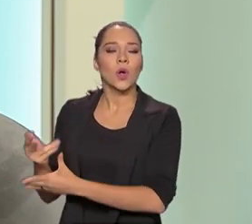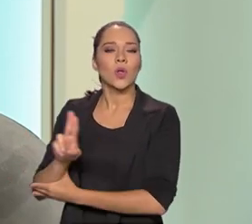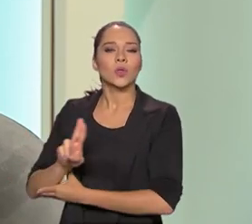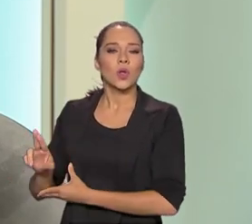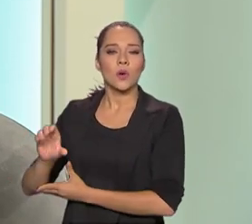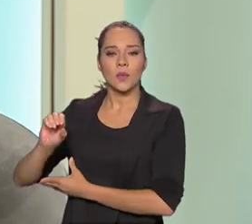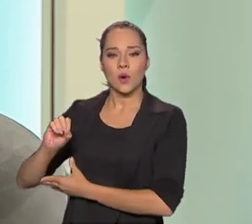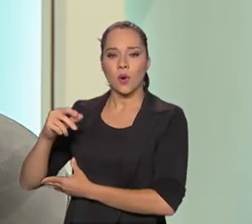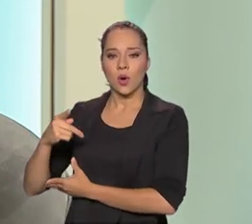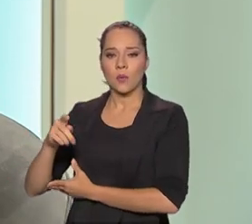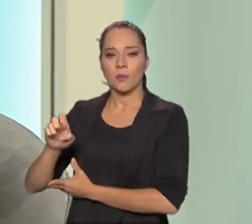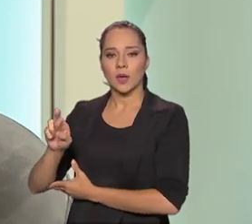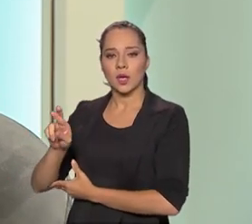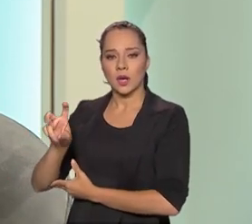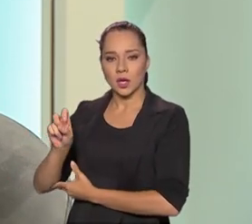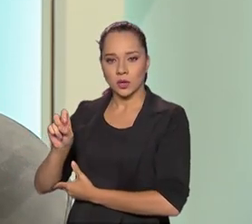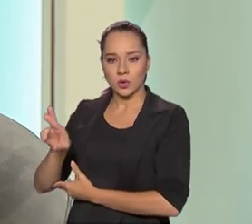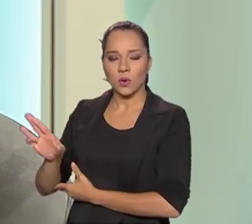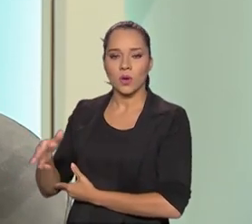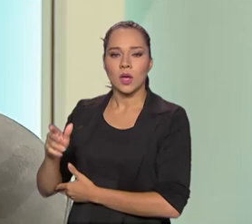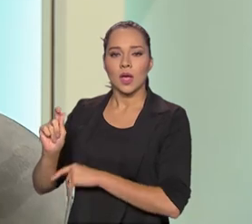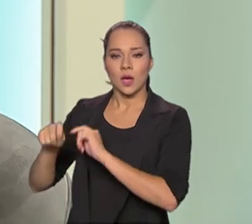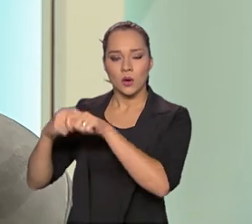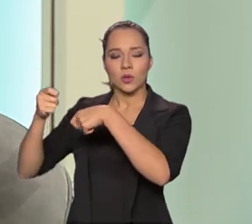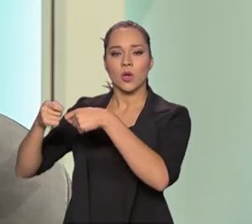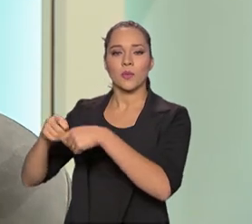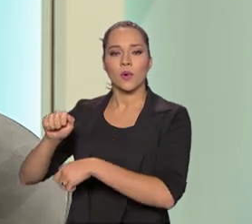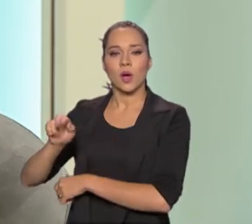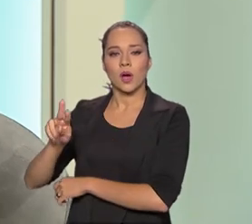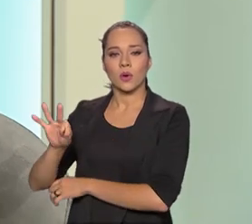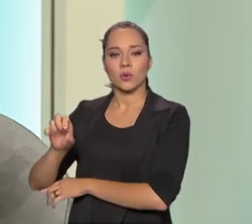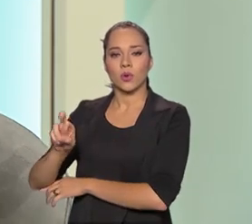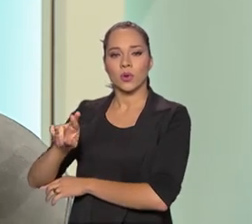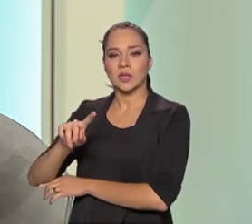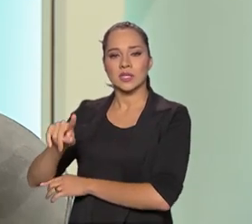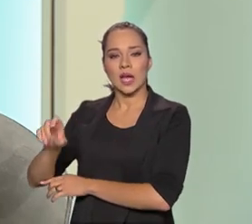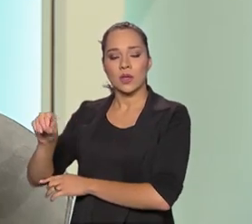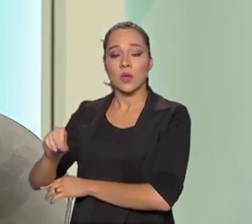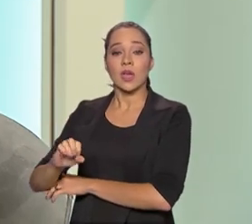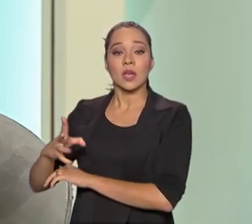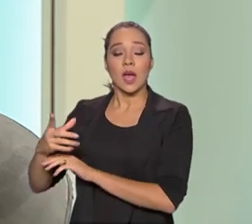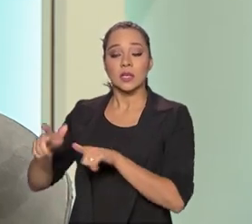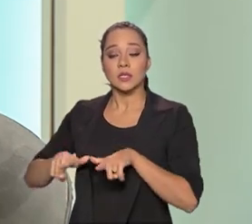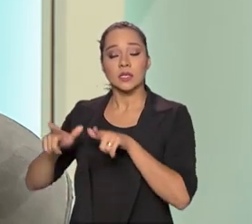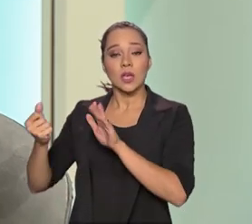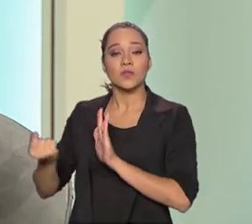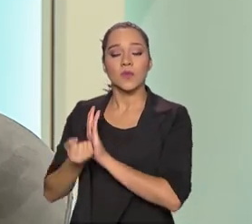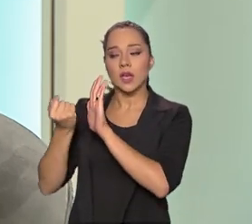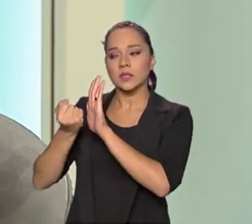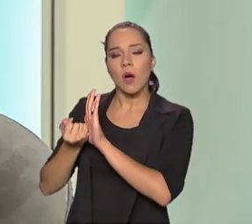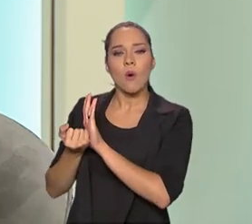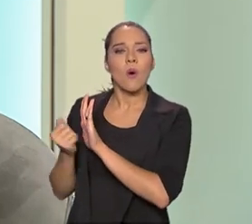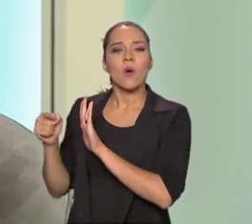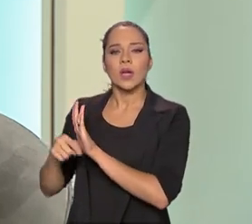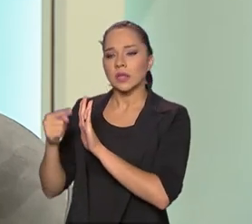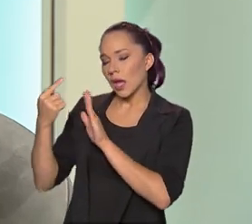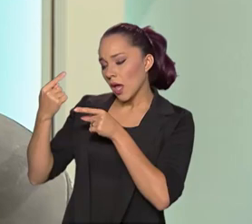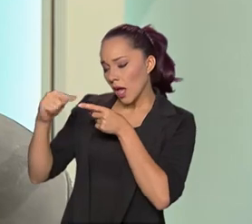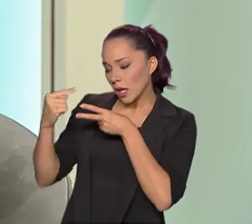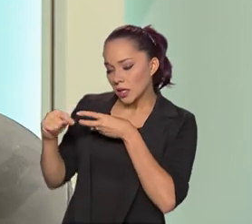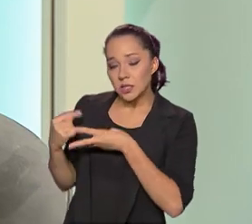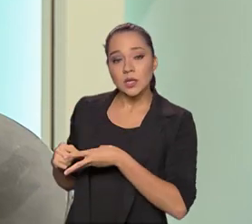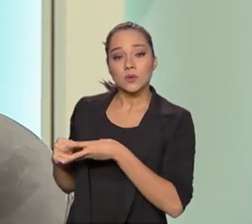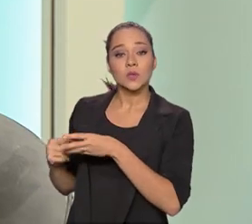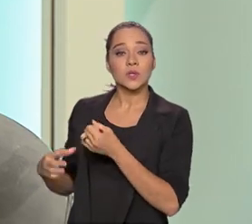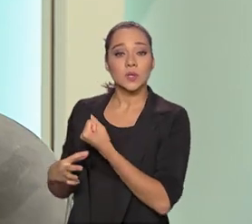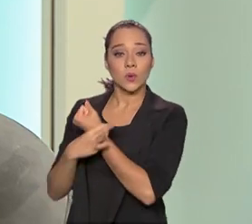chamado Operador Econômico Autorizado, que é a certificação de intervenientes que atendam requisitos de